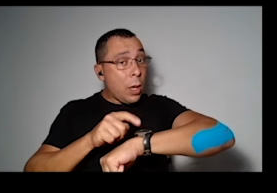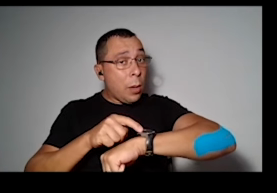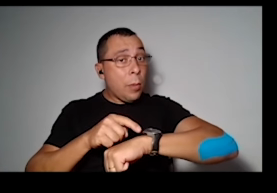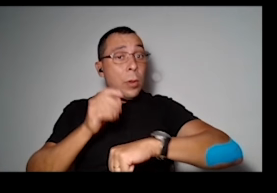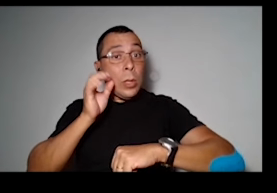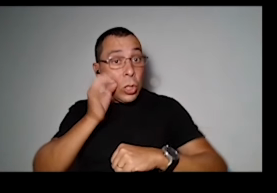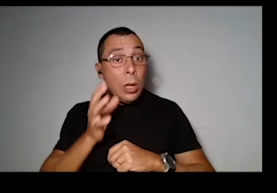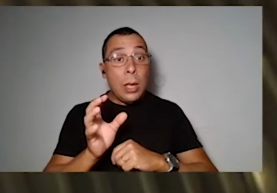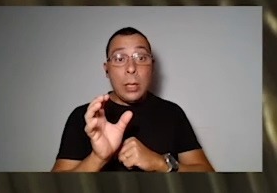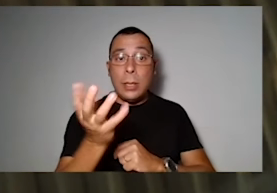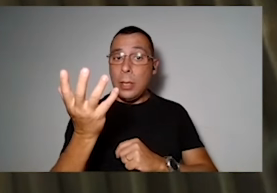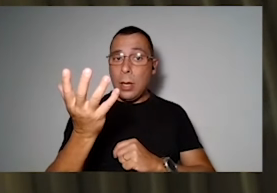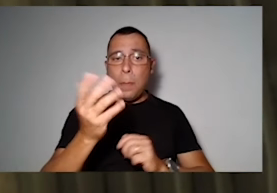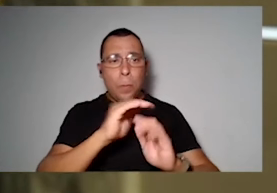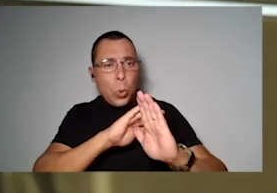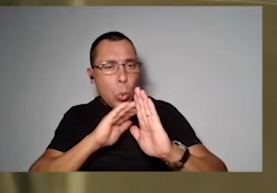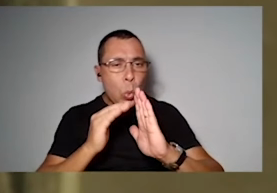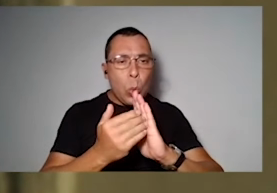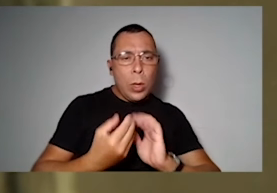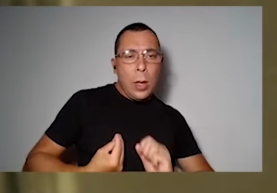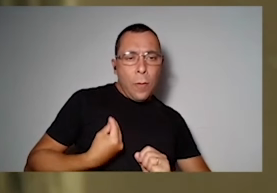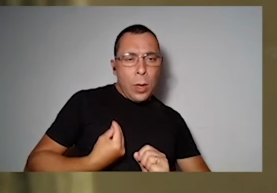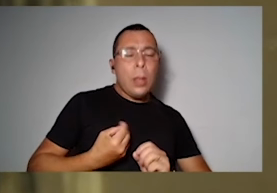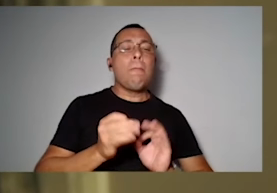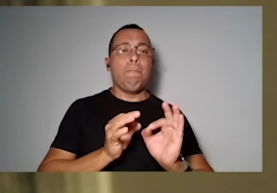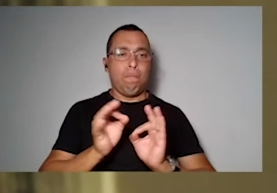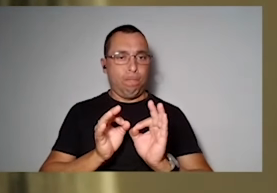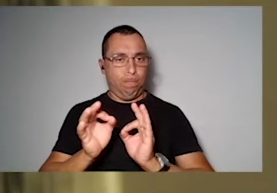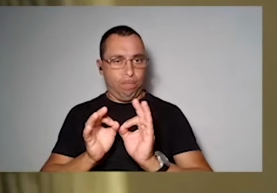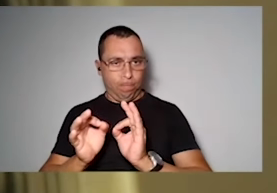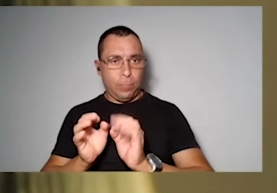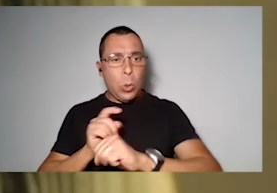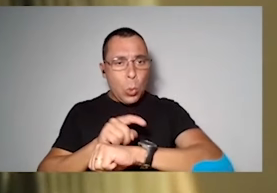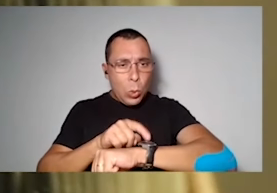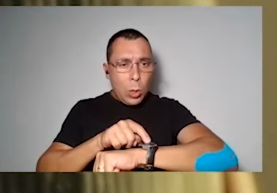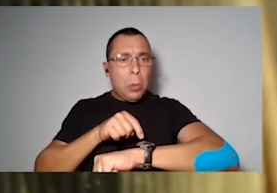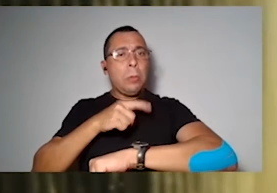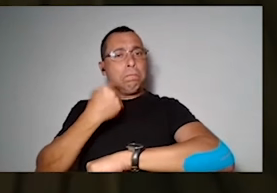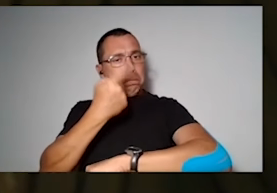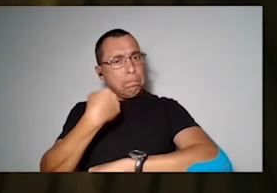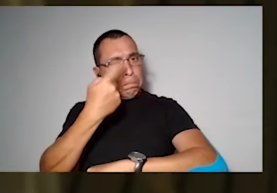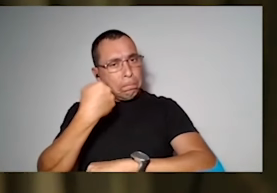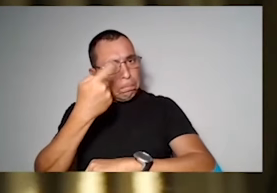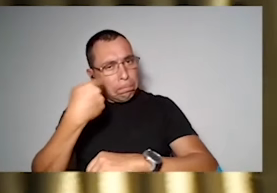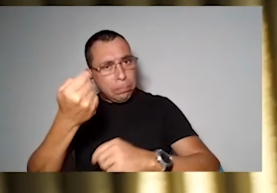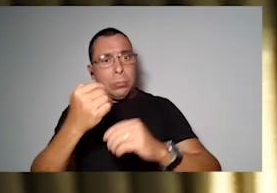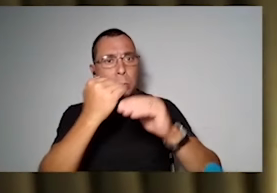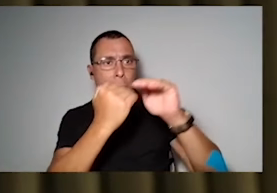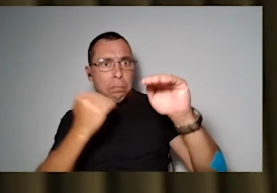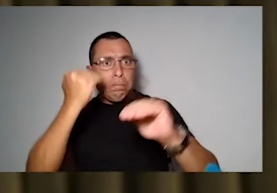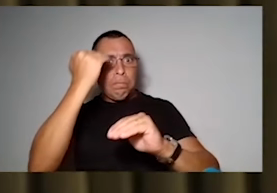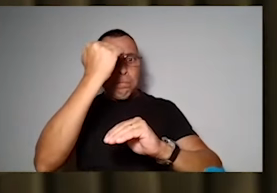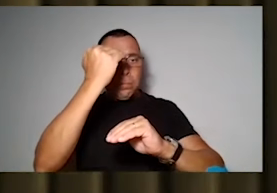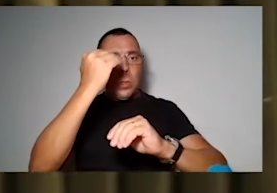No tempo em que o tempo existia, toda a vida era organizada. No tempo em que as horas viviam entronizadas